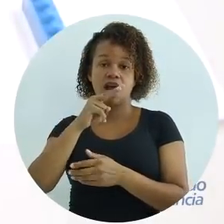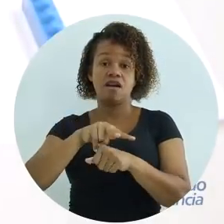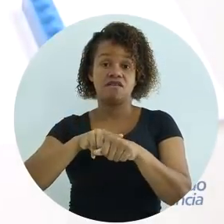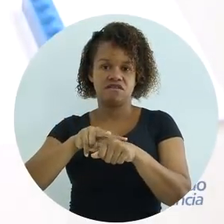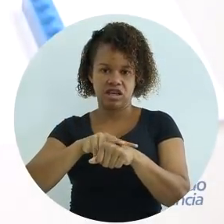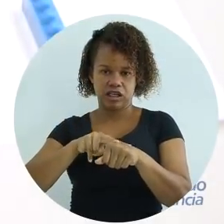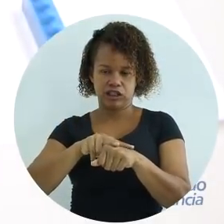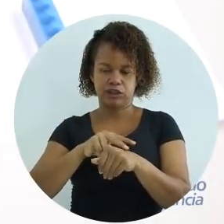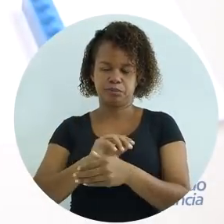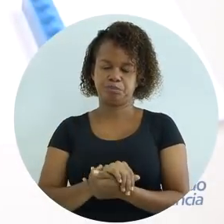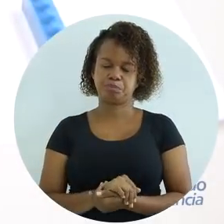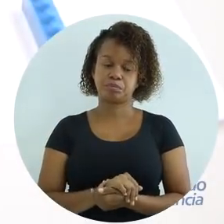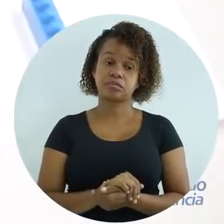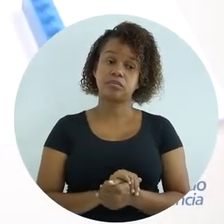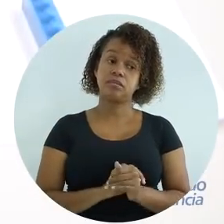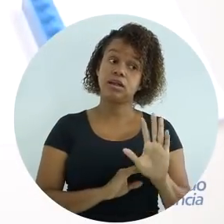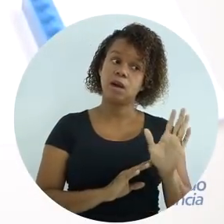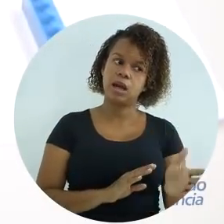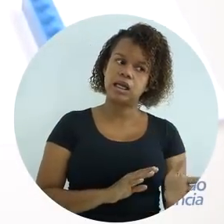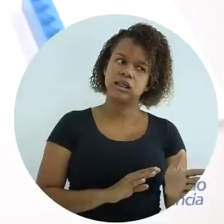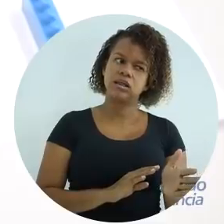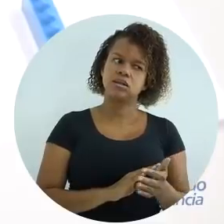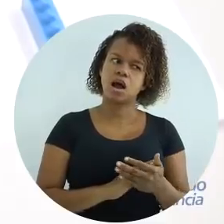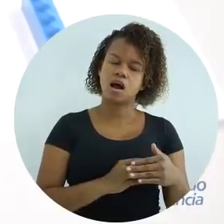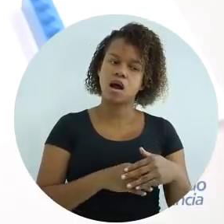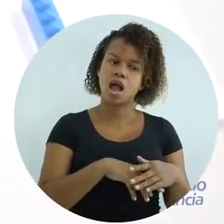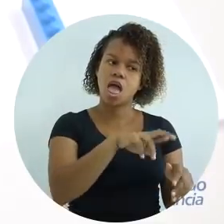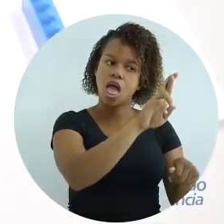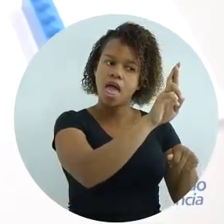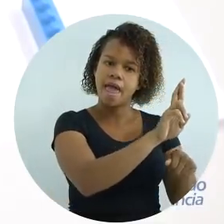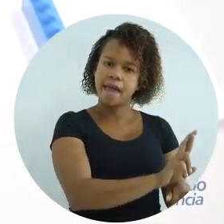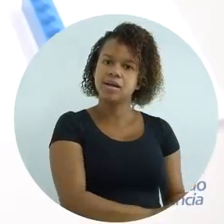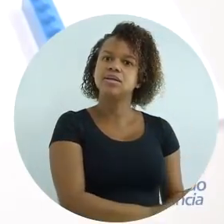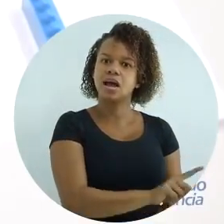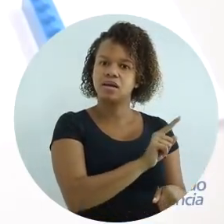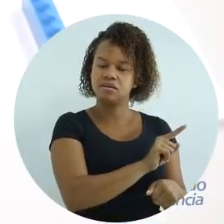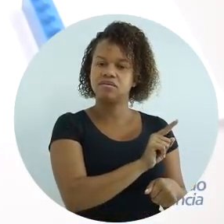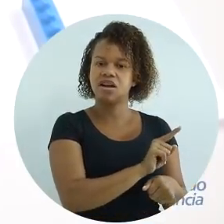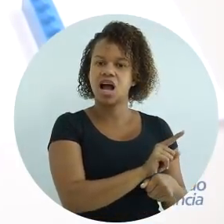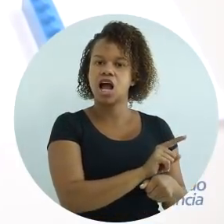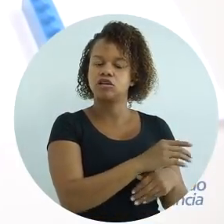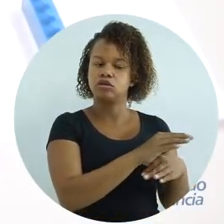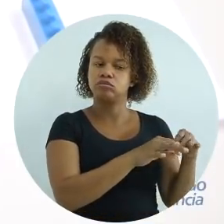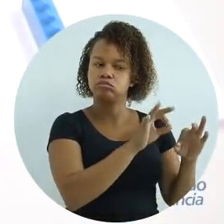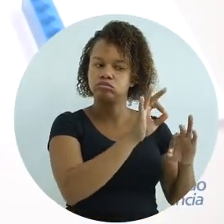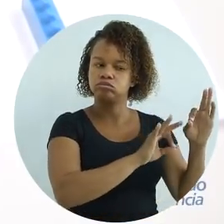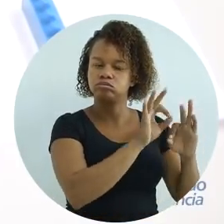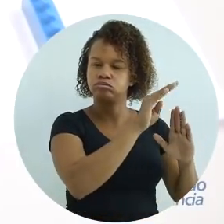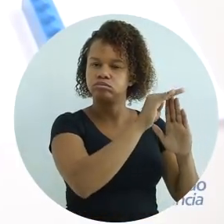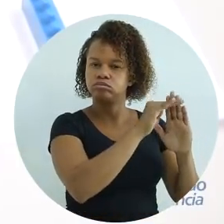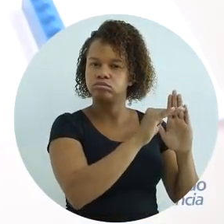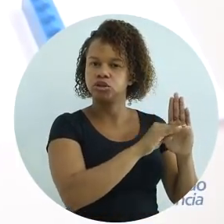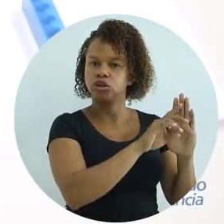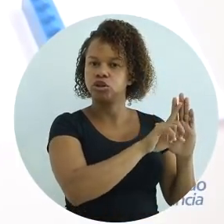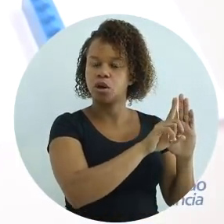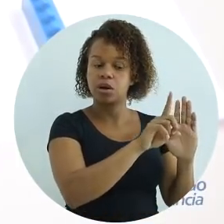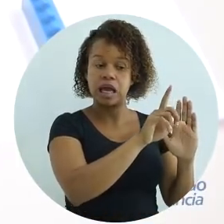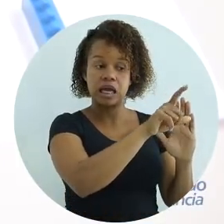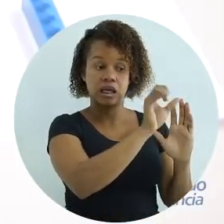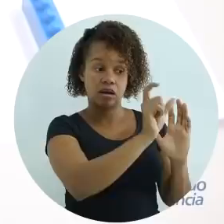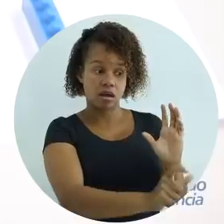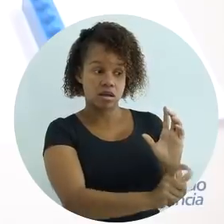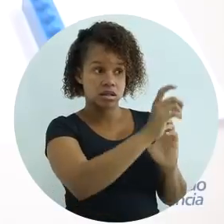verdes. Então, eles decidiram reservar essa programação de produção para este